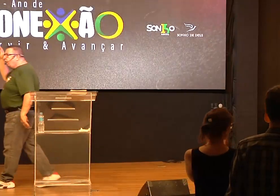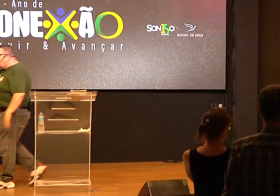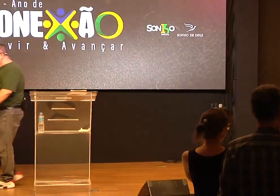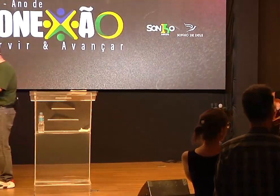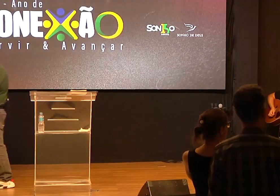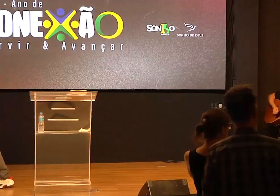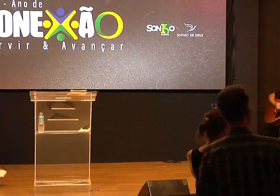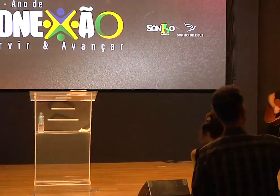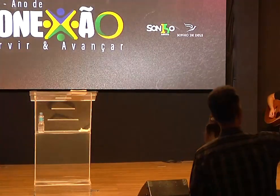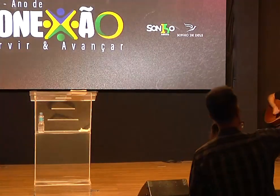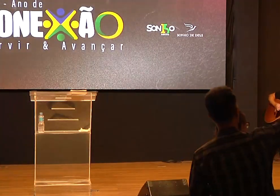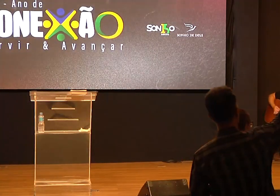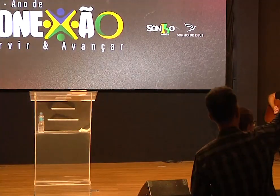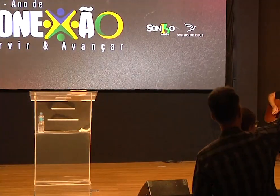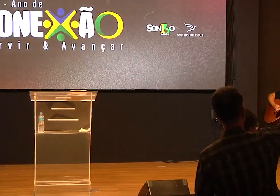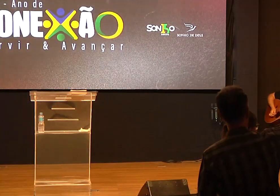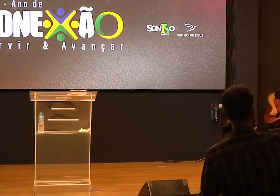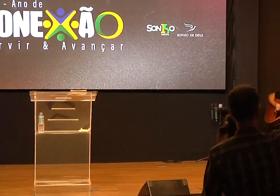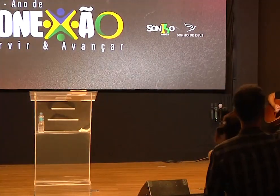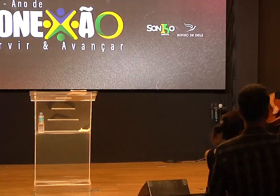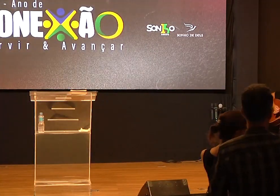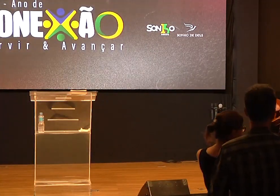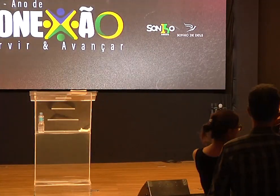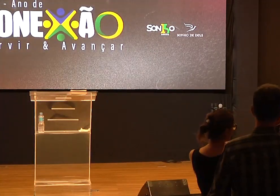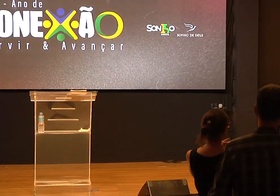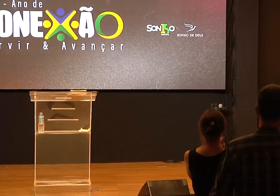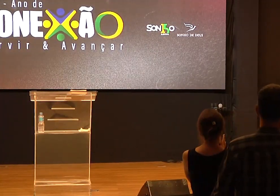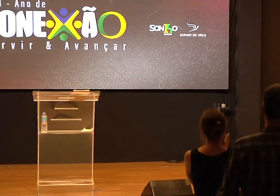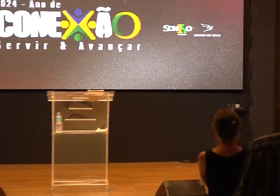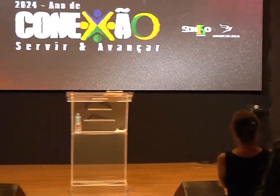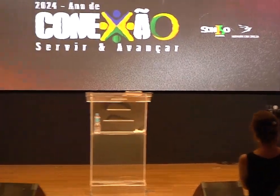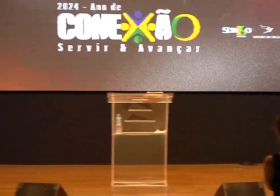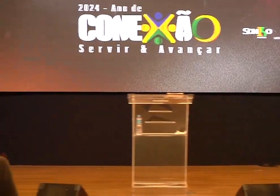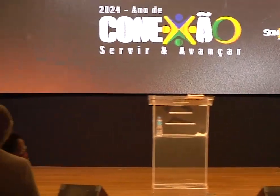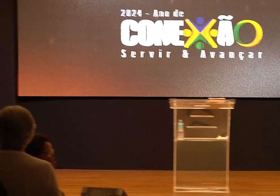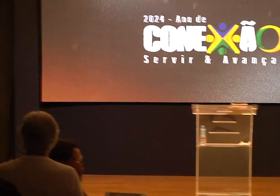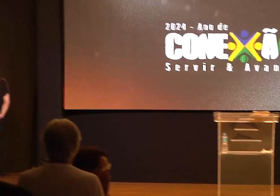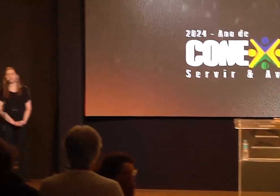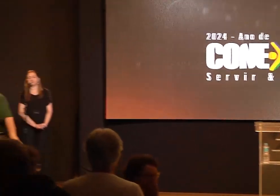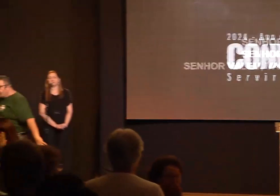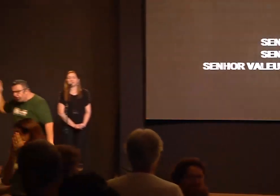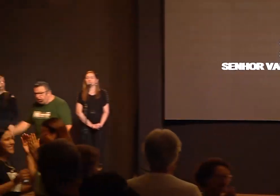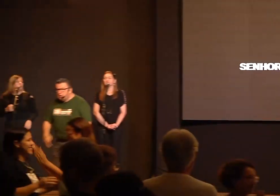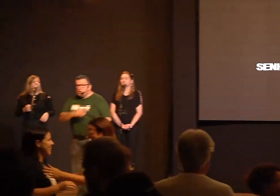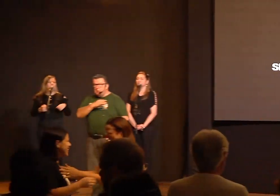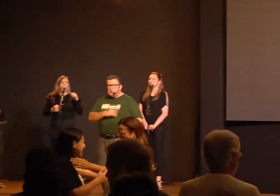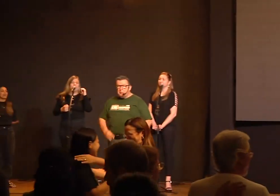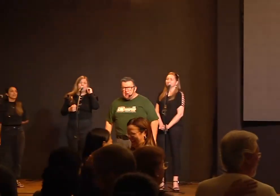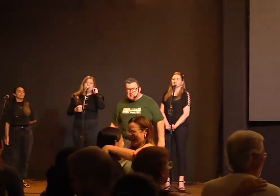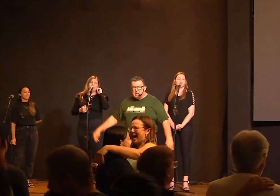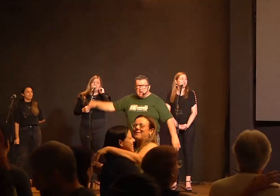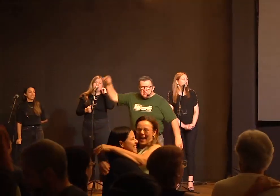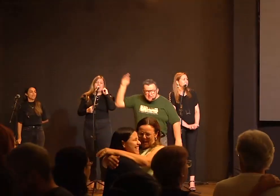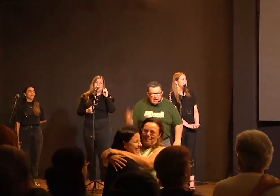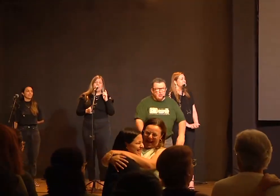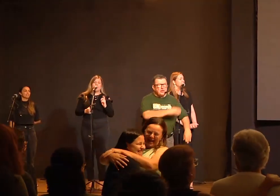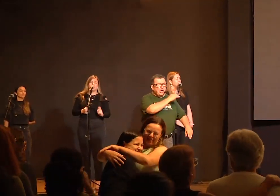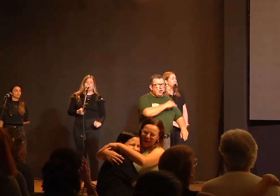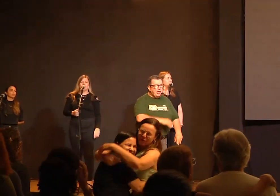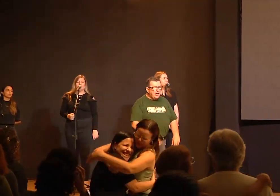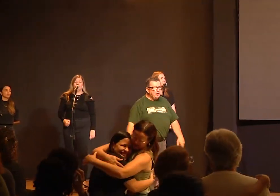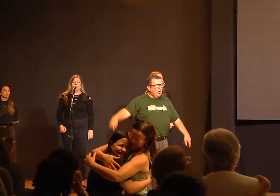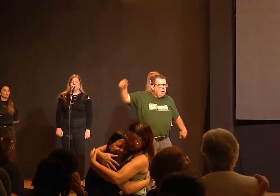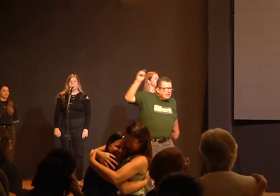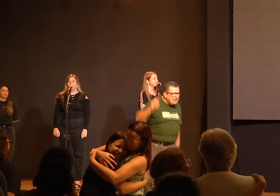3, 4, 5, vale a pena, vale a pena. Sai do seu lugar, sai do seu lugar, sai da sua mesmice, sai do